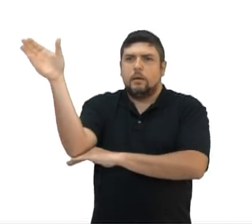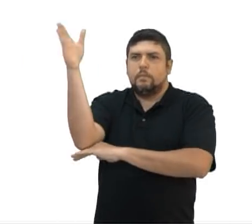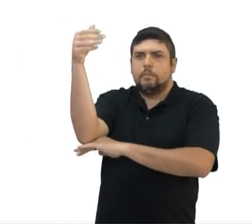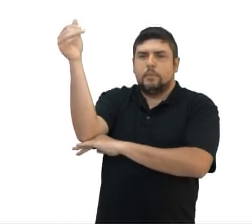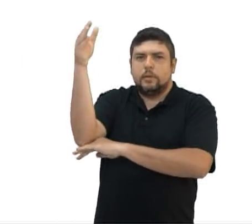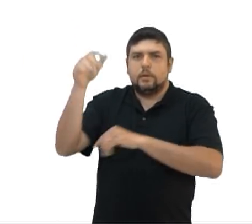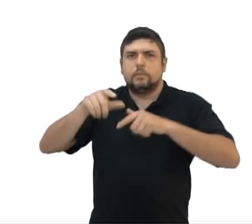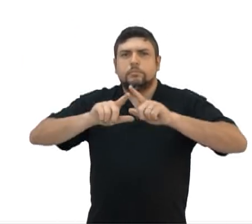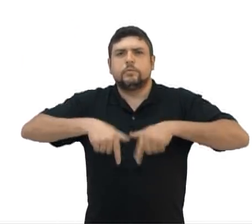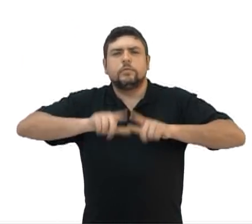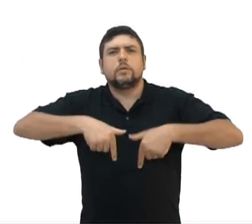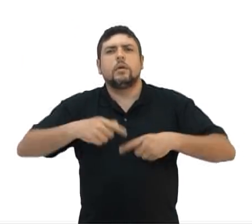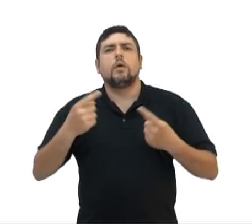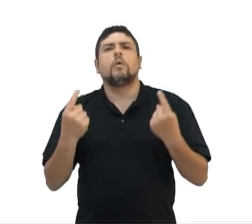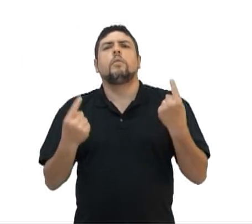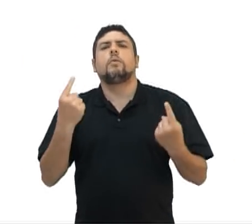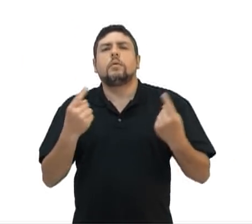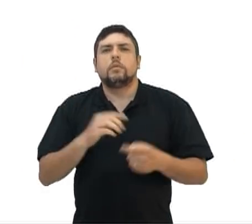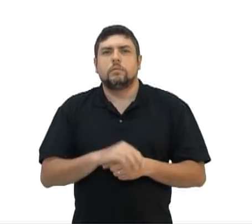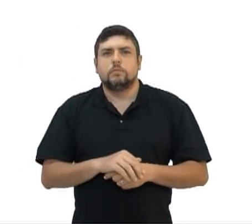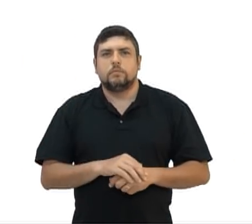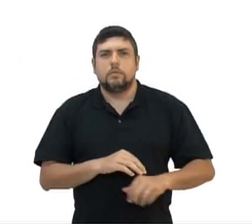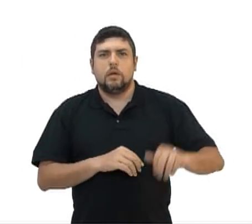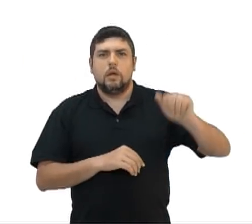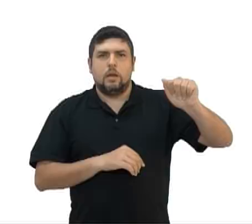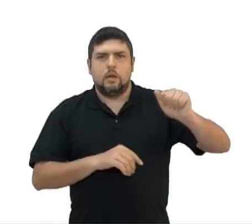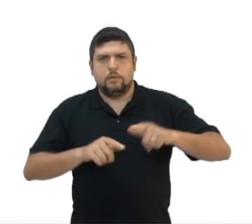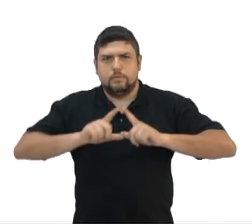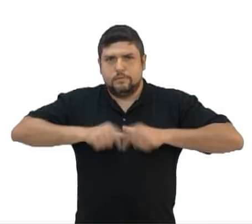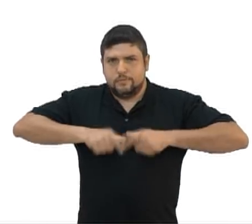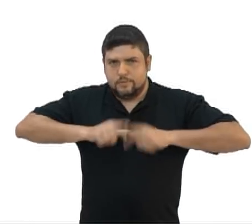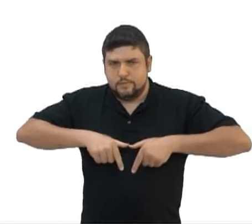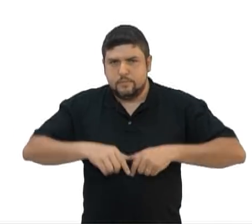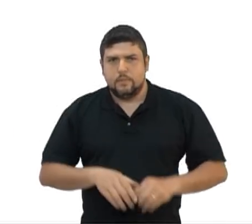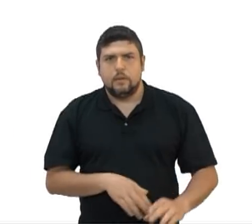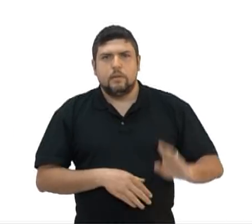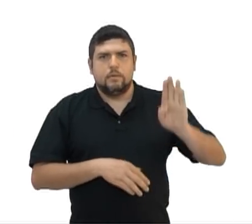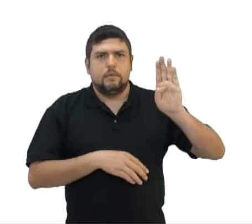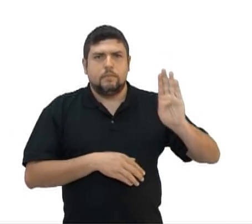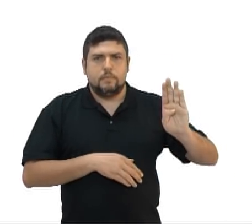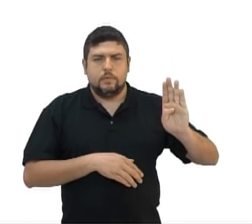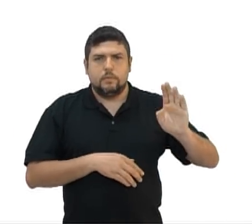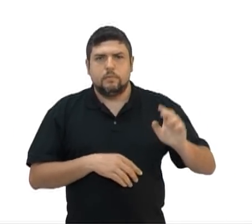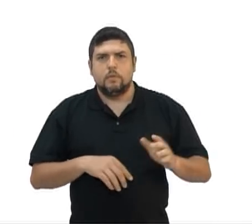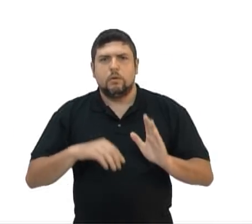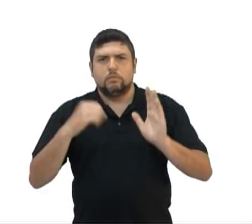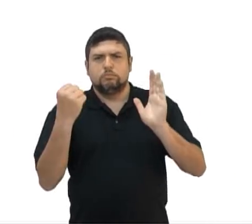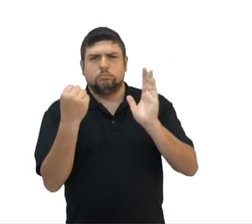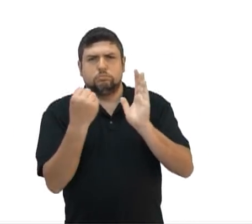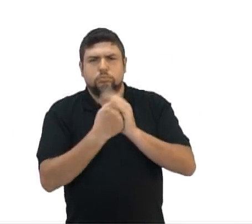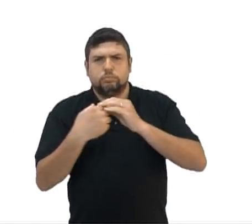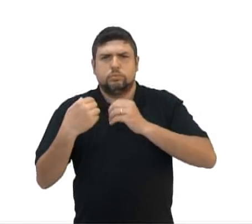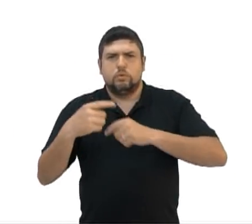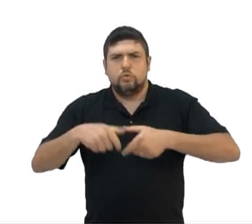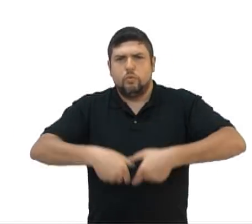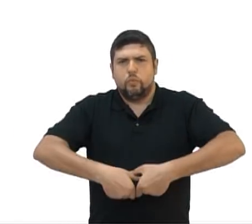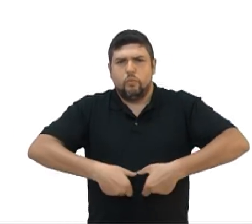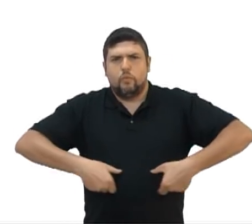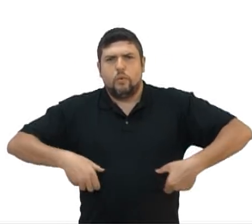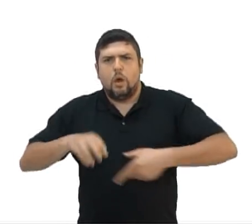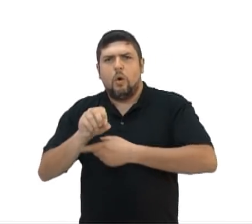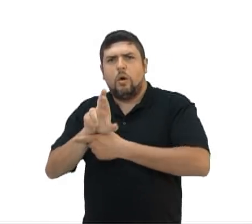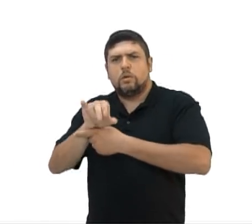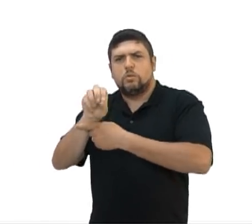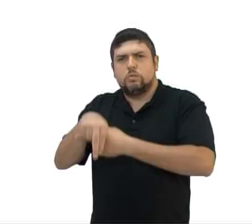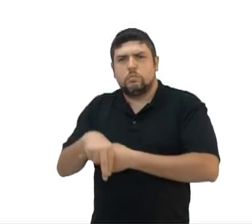Israel. Respostas. Letra A, estrela de Davi. Letra C, cinturão de Órion. Letra C,